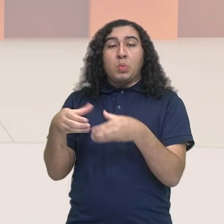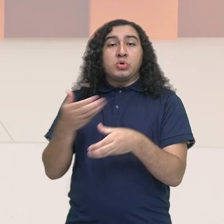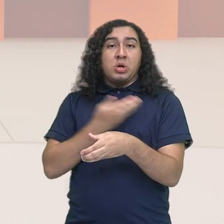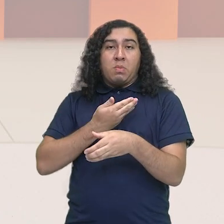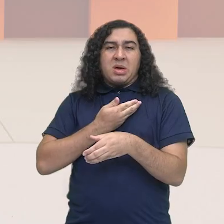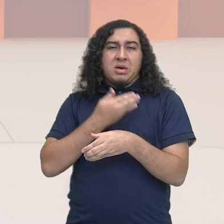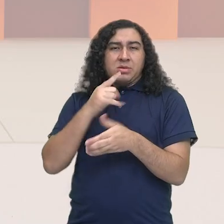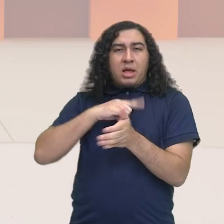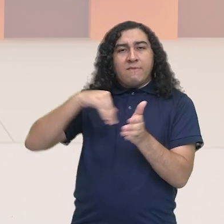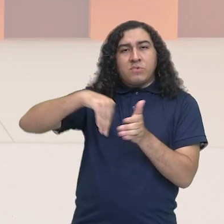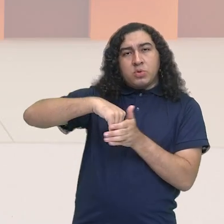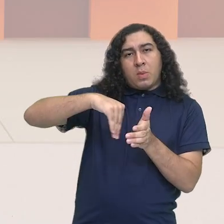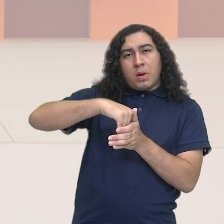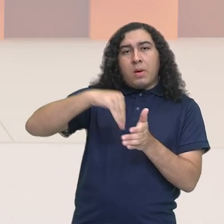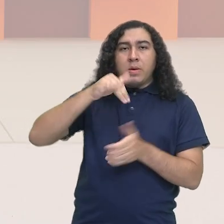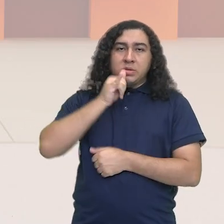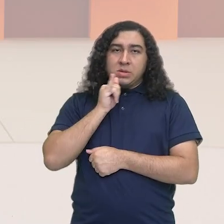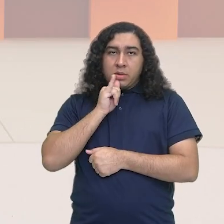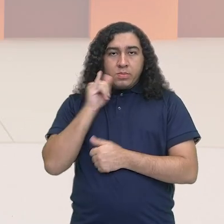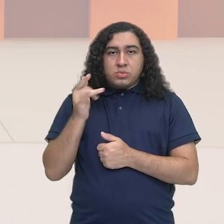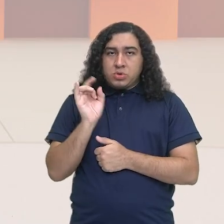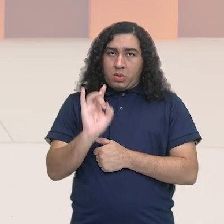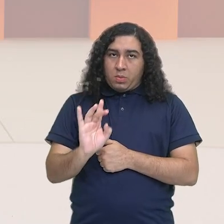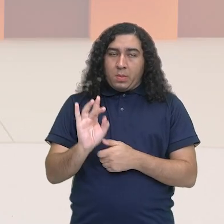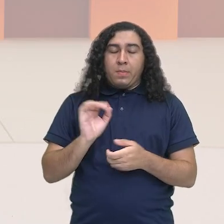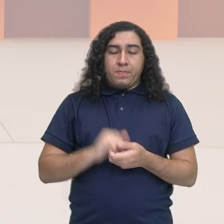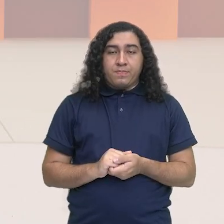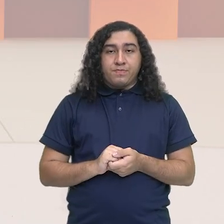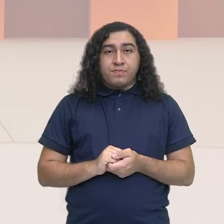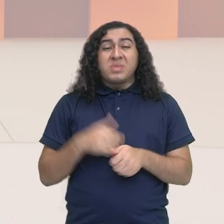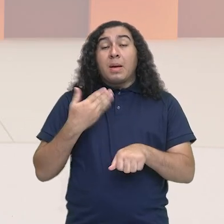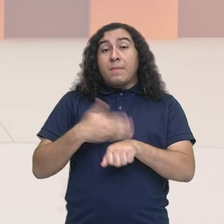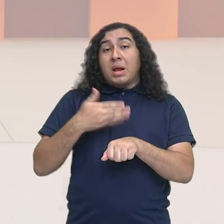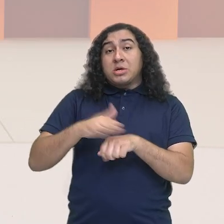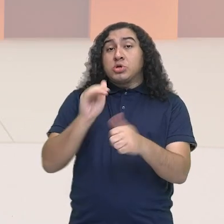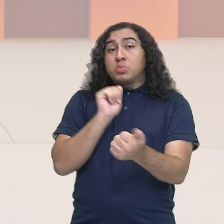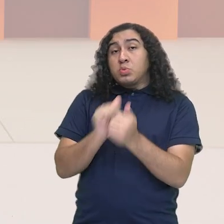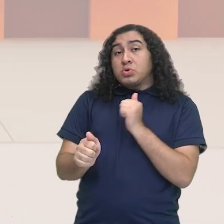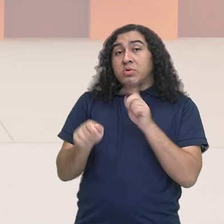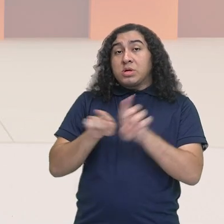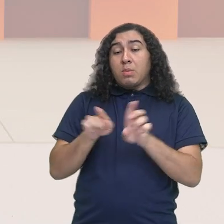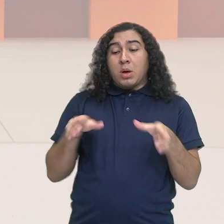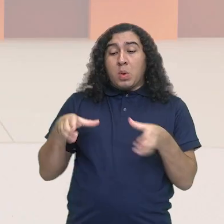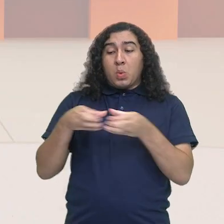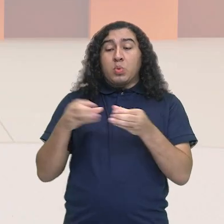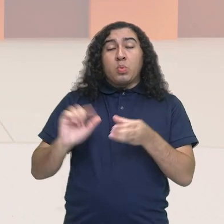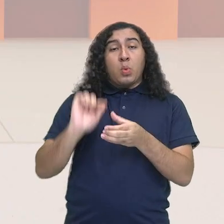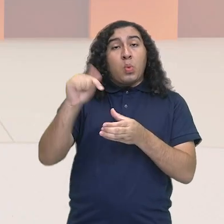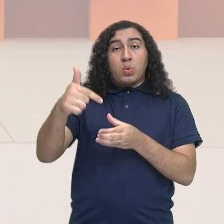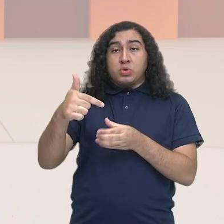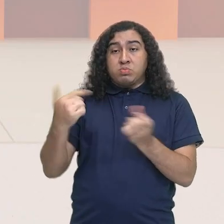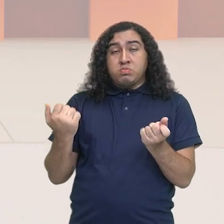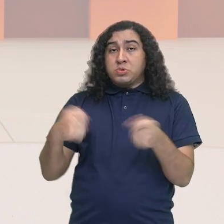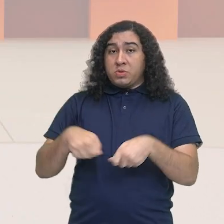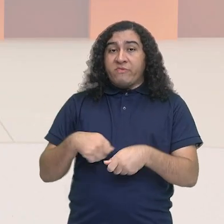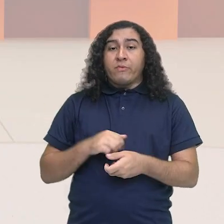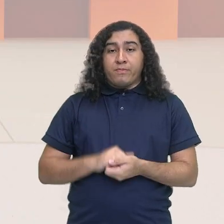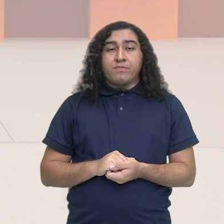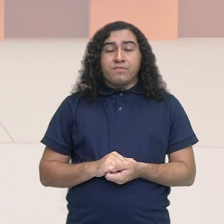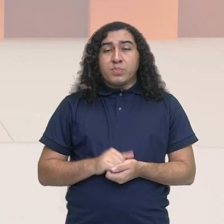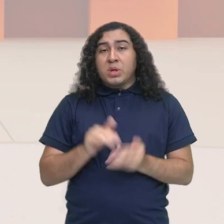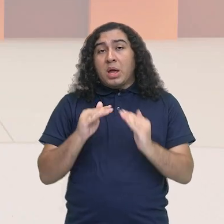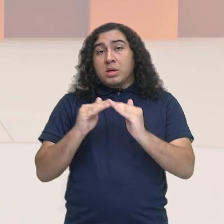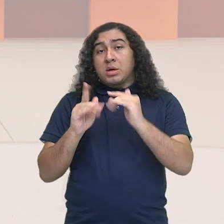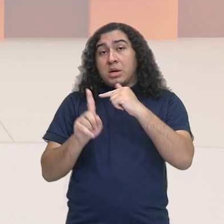joga futebol, lá vai, né, nas práticas esportivas aí, e grupos, e outros grupos, da